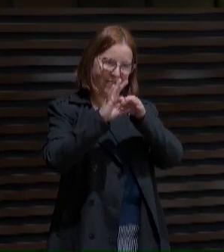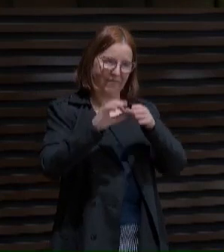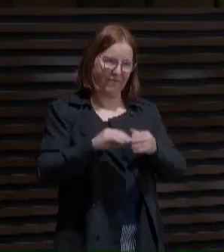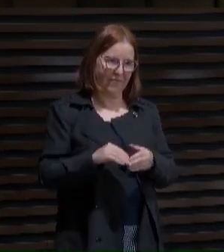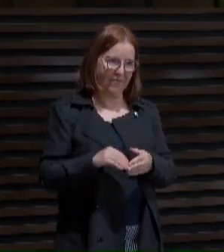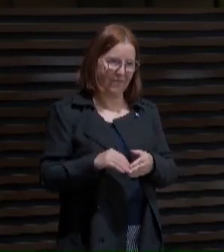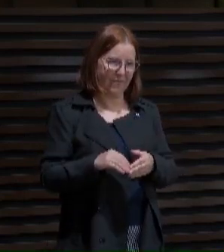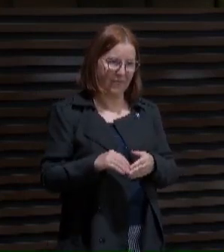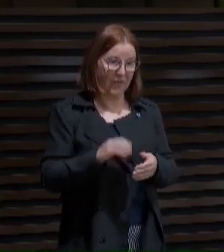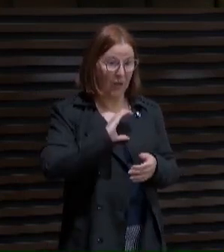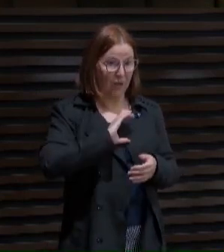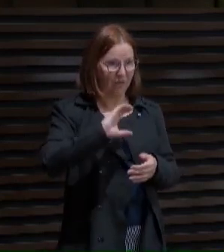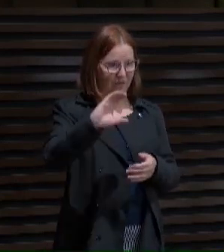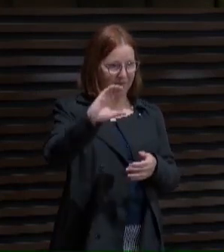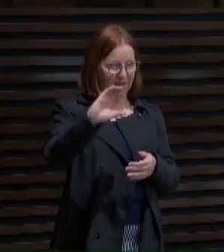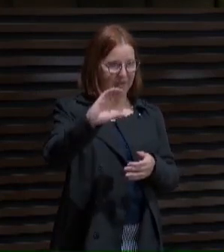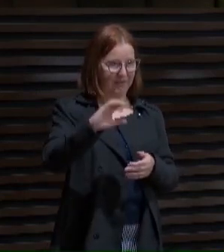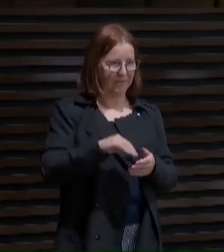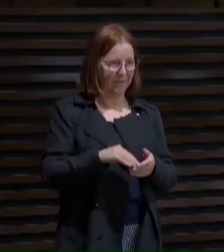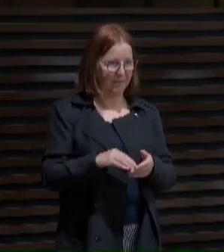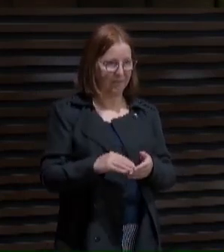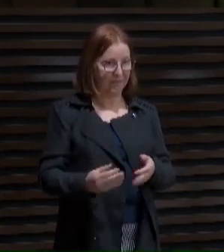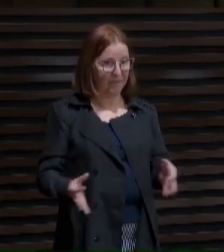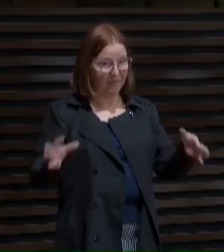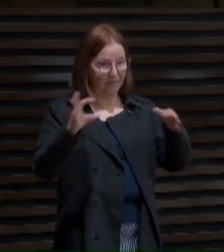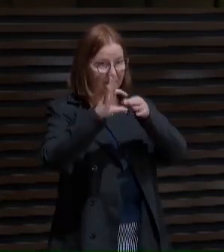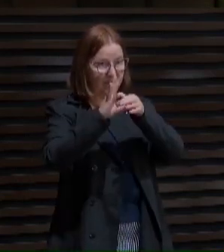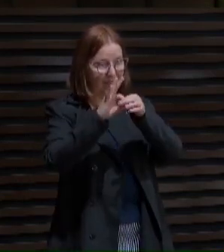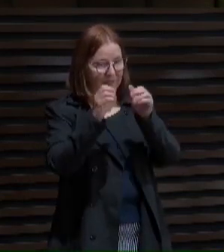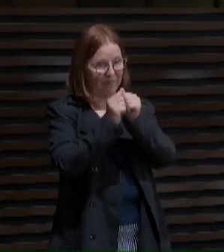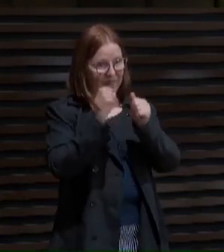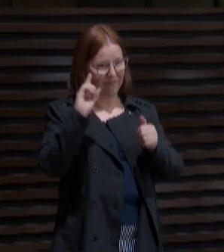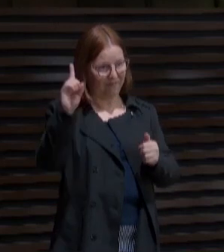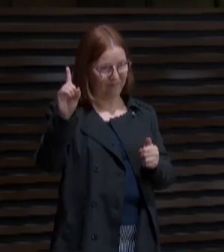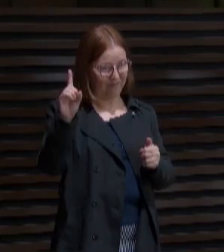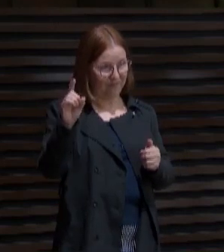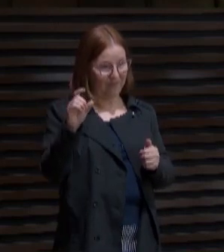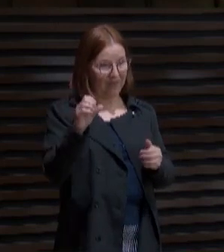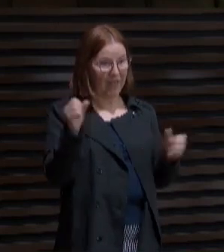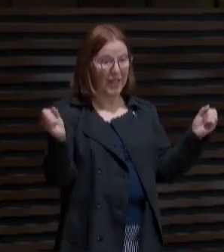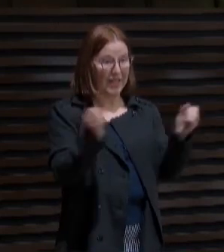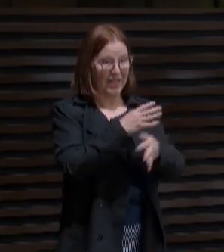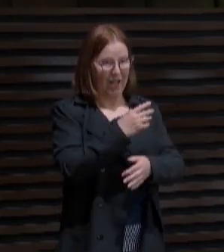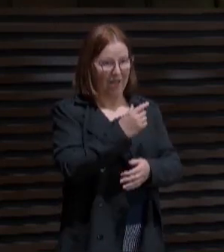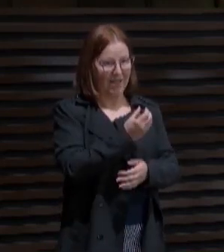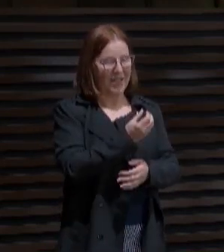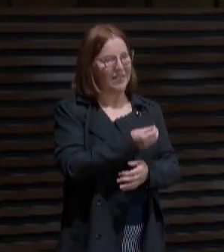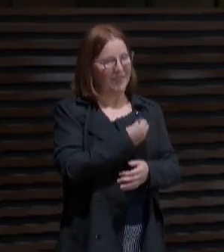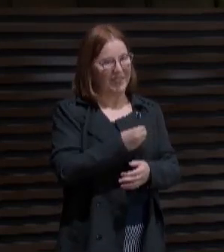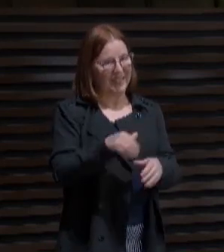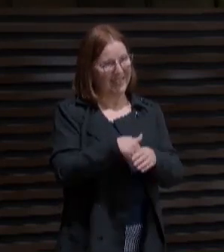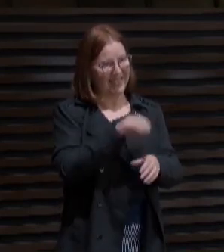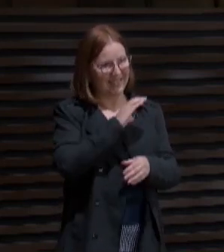que foi confiada, que foram reconciliados com Deus, são novas criaturas em Cristo, são